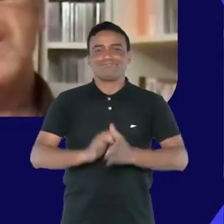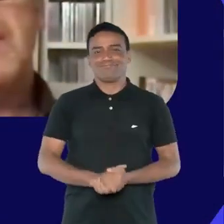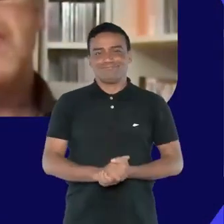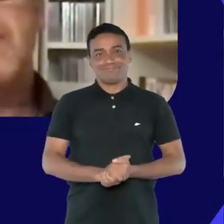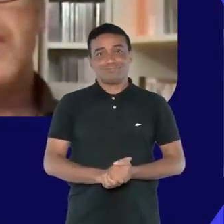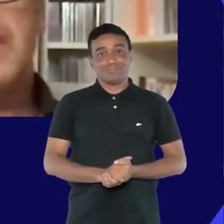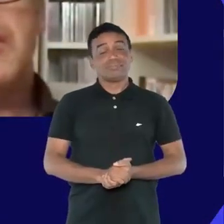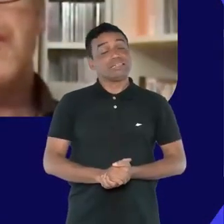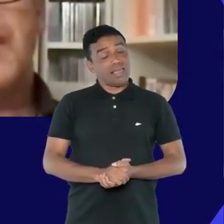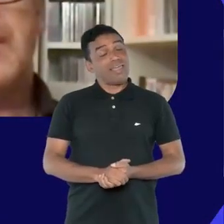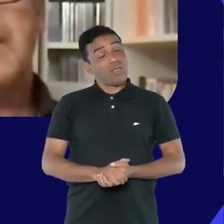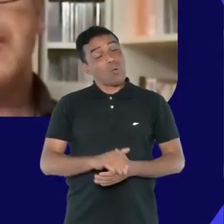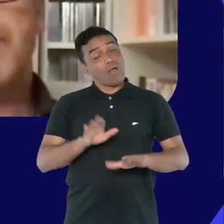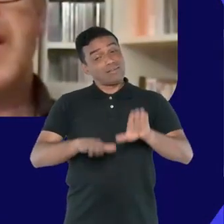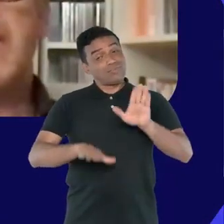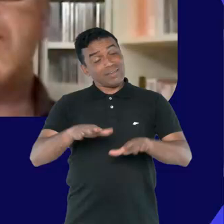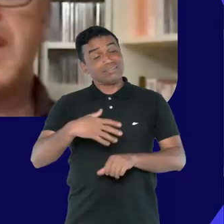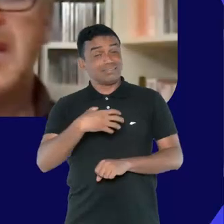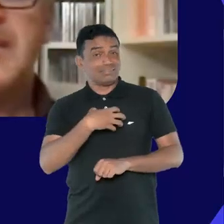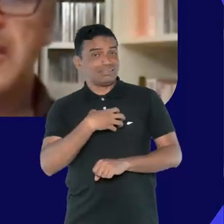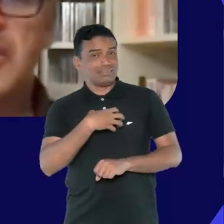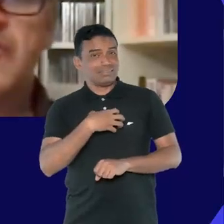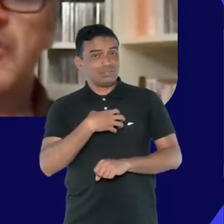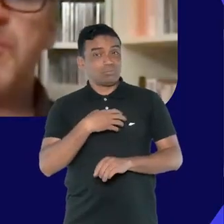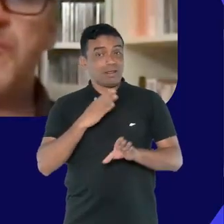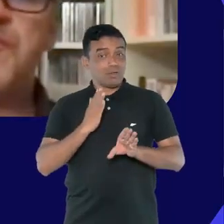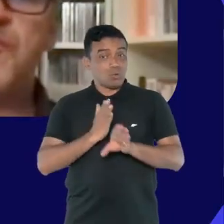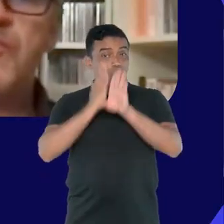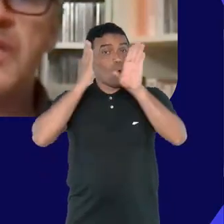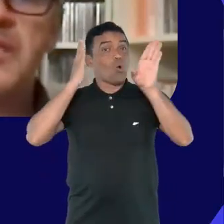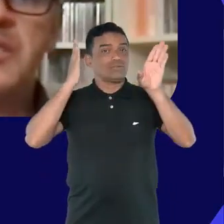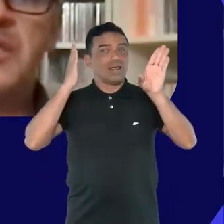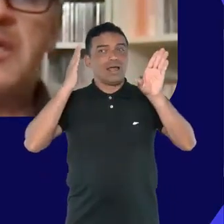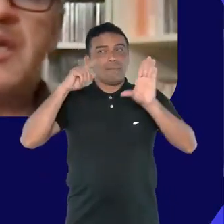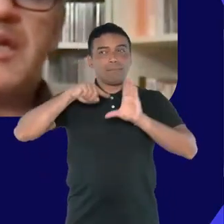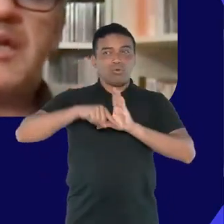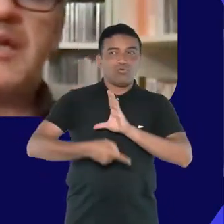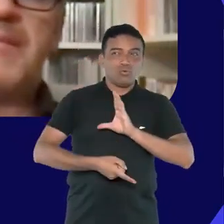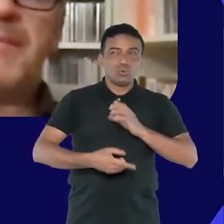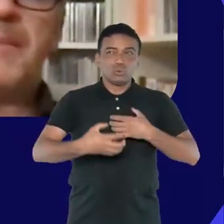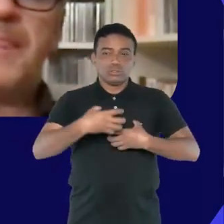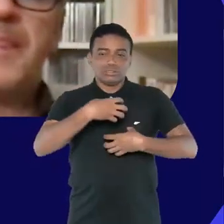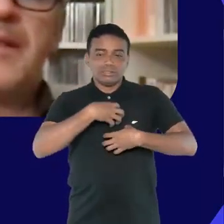eu sinto que muitas vezes, para encontrar essas razões profundas,